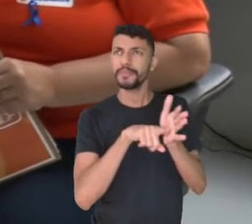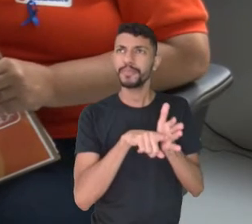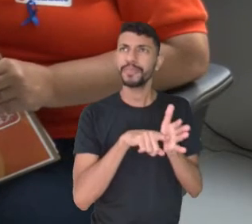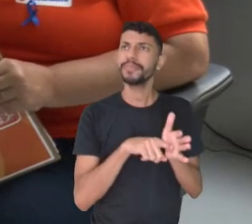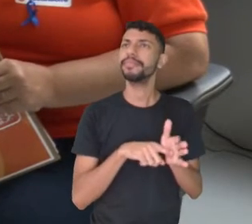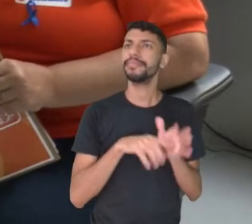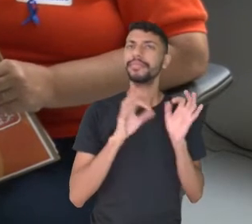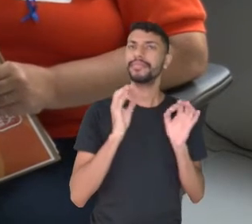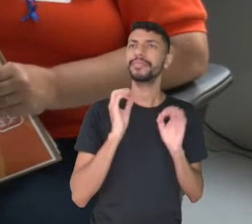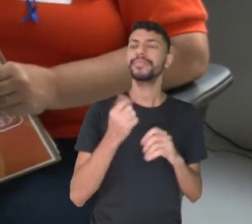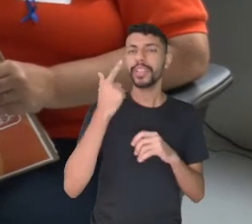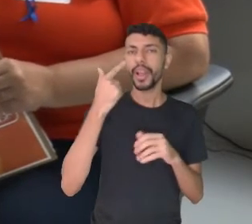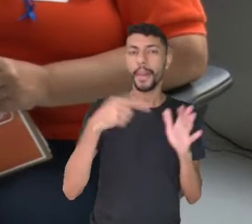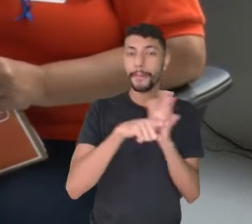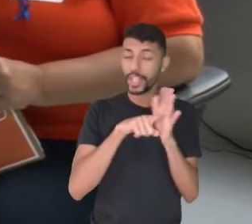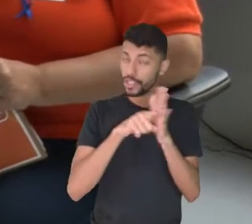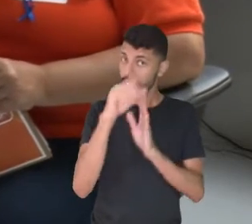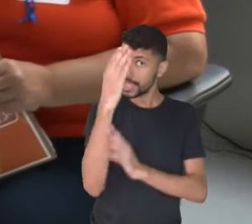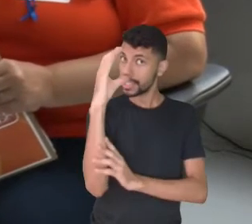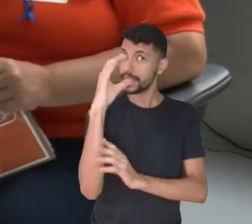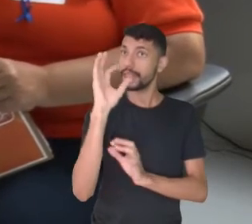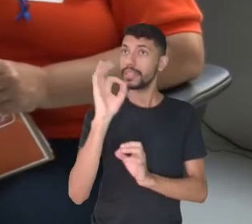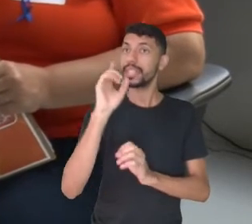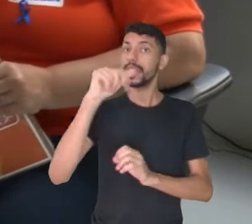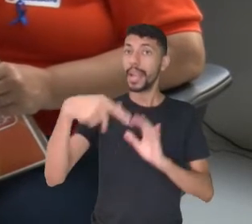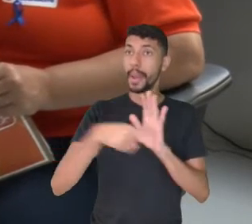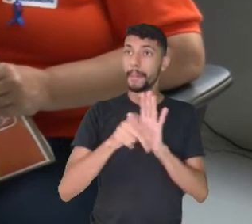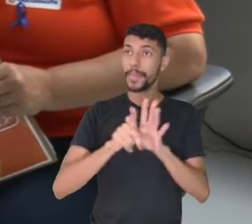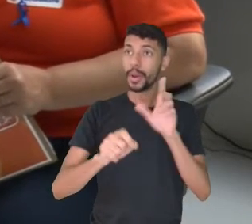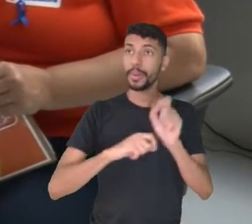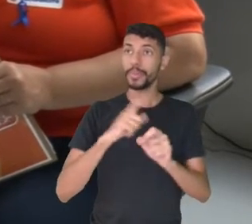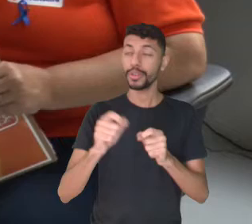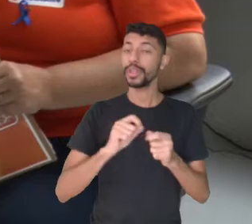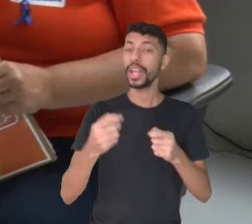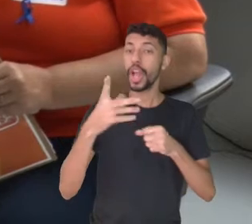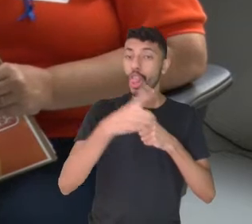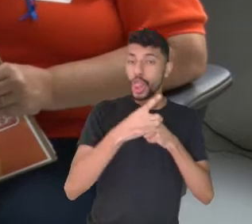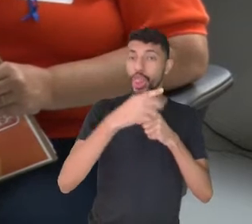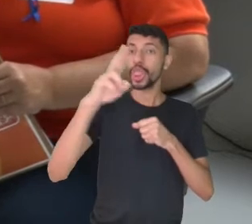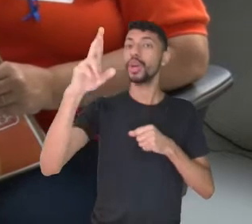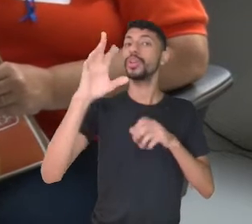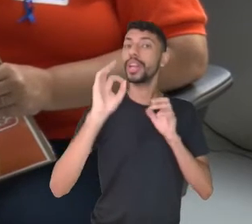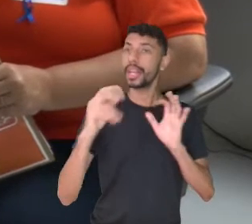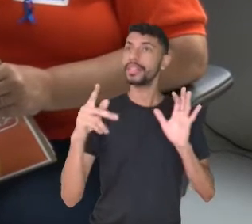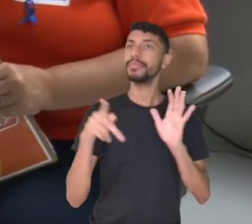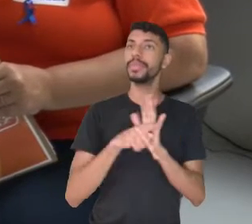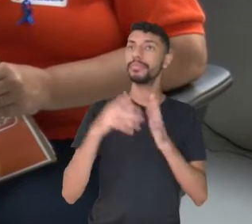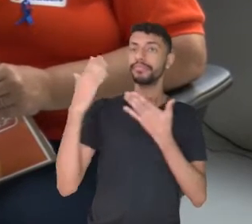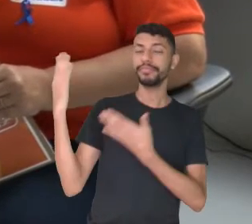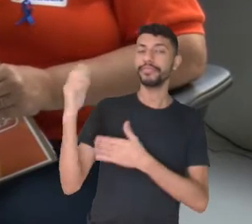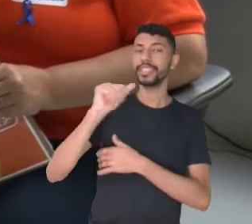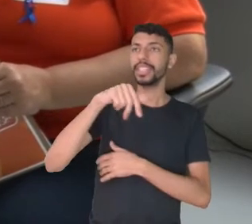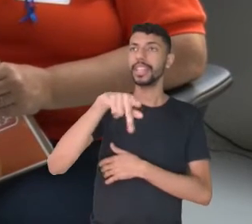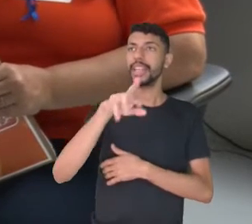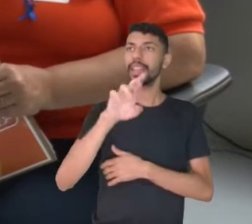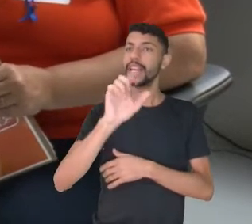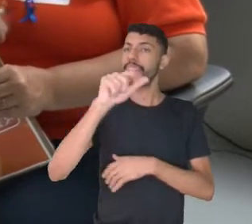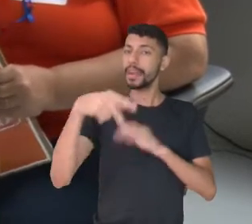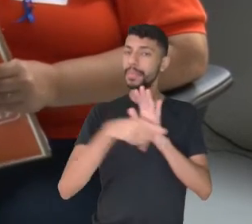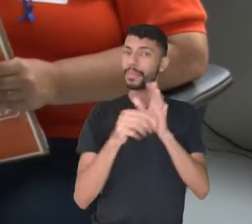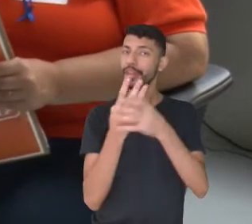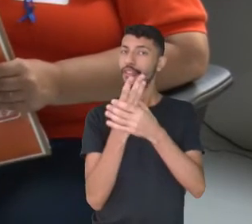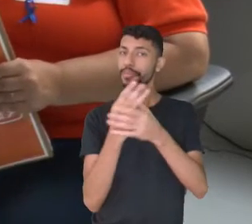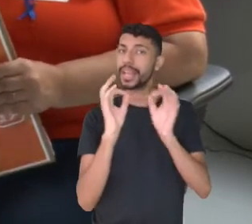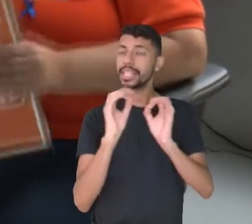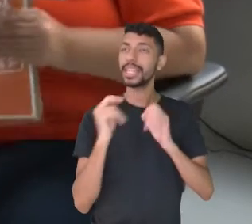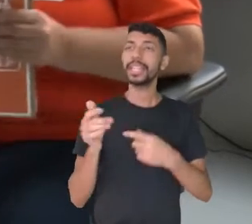pesquisa científica, é uma defesa de doutorado do doutor André, que fez na Universidade Federal de Pernambuco e está